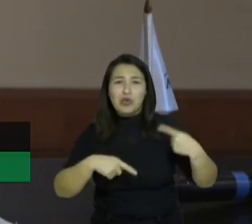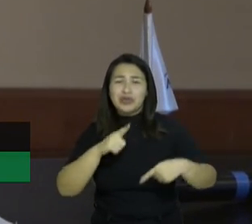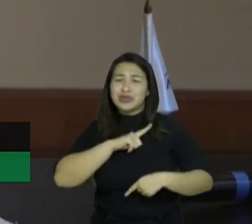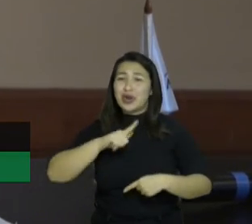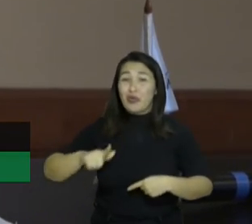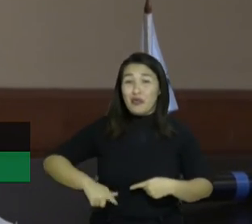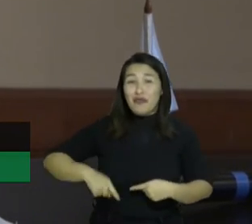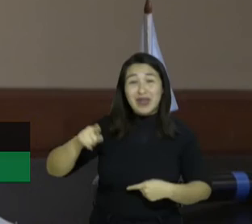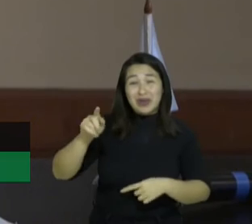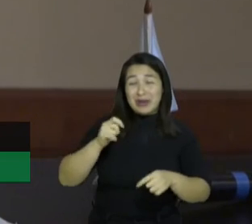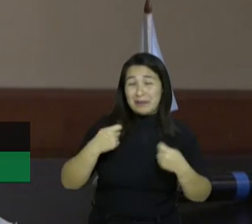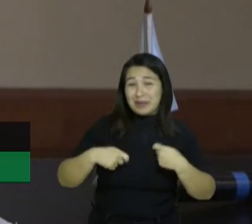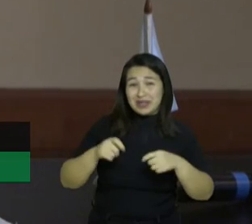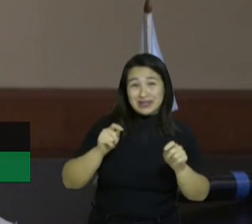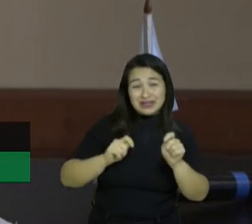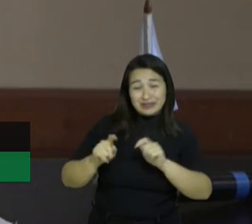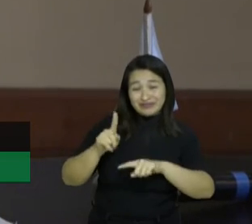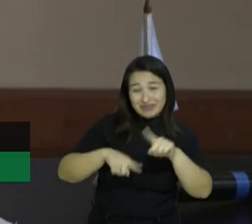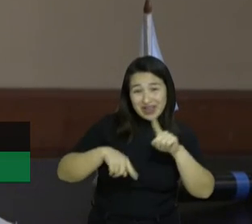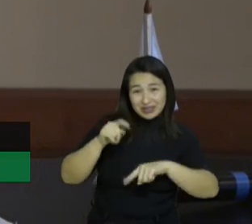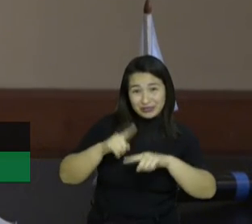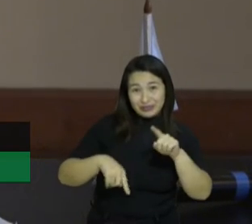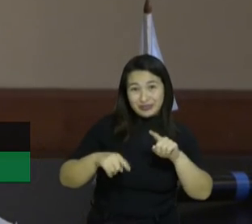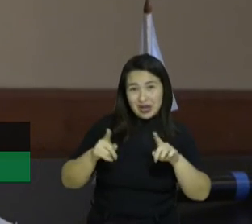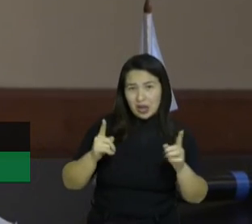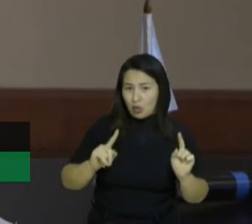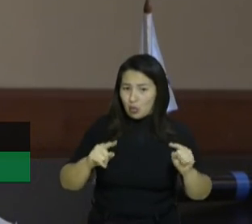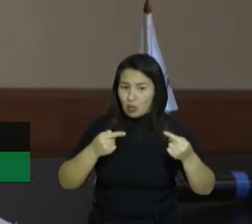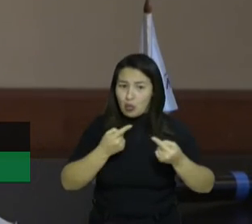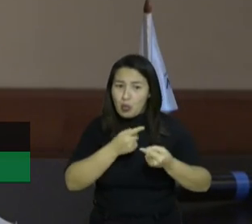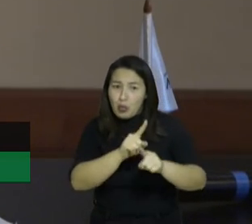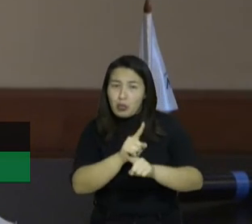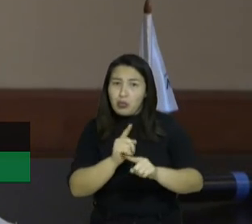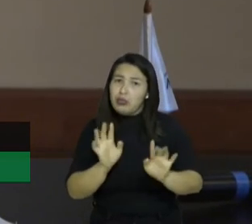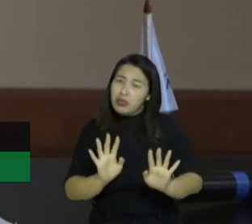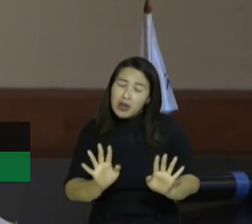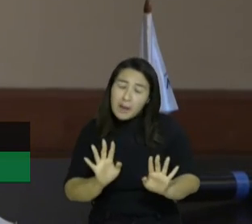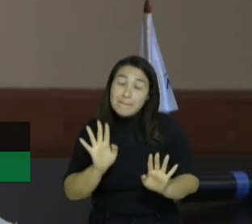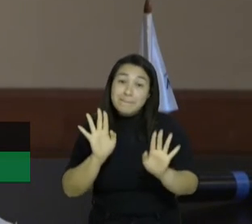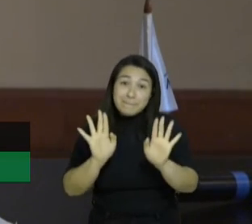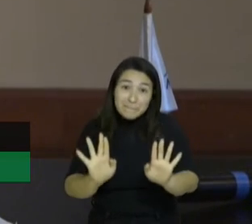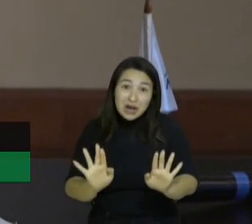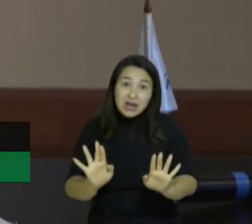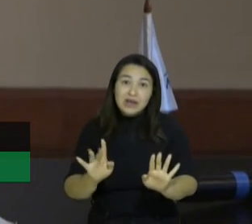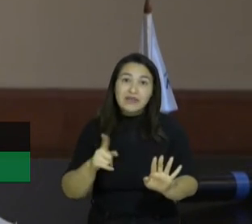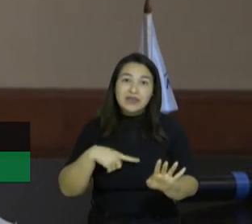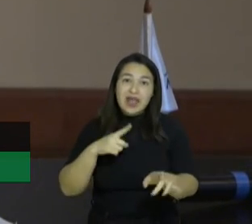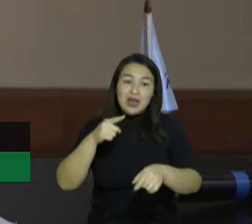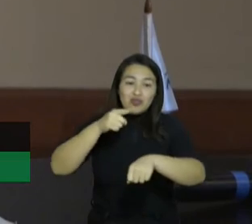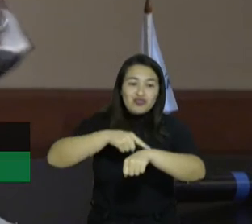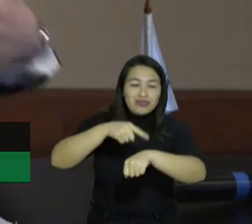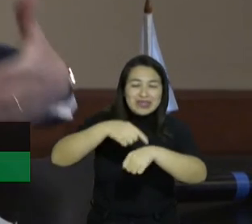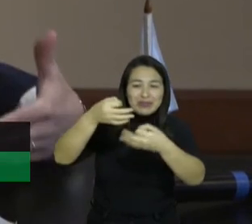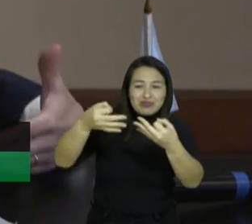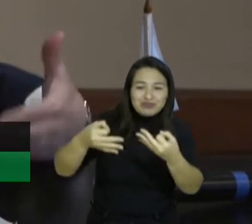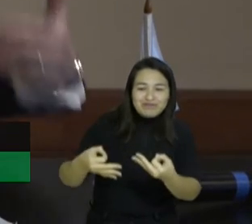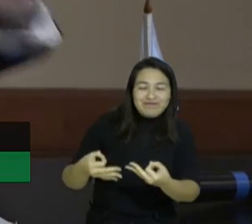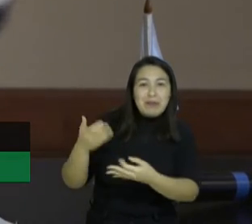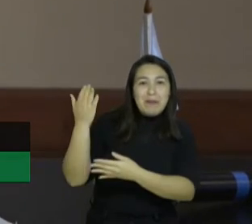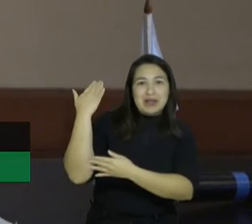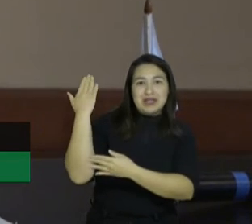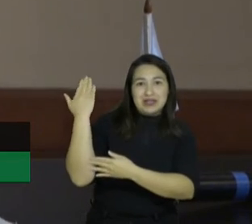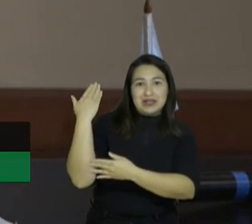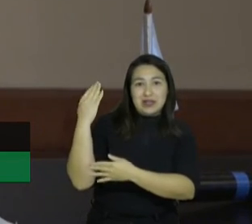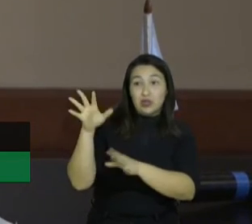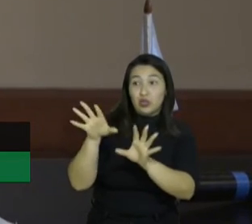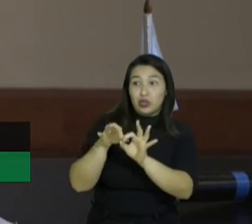não fechou porque que isso não vamos entrar em disputa política né A questão não é essa essa mas ali tinha um timing né aí a união europeia